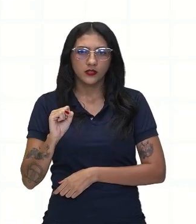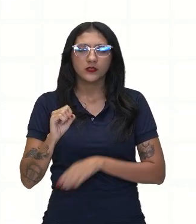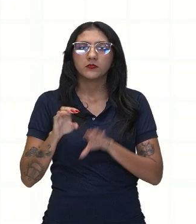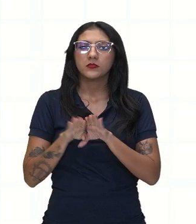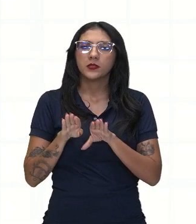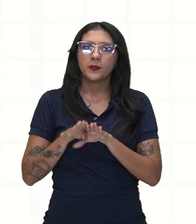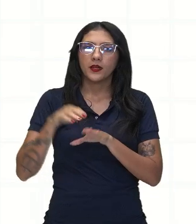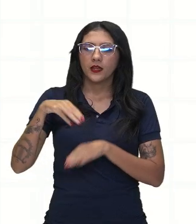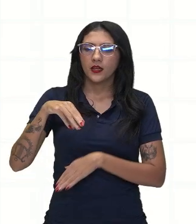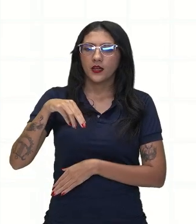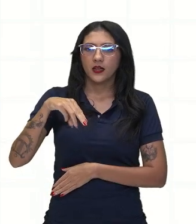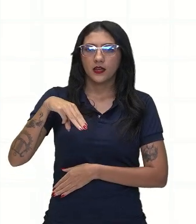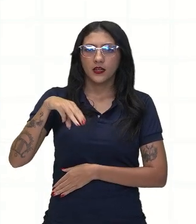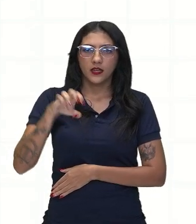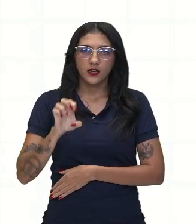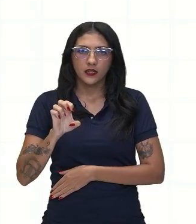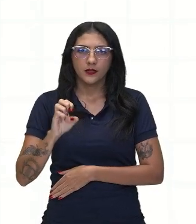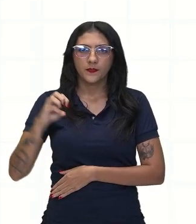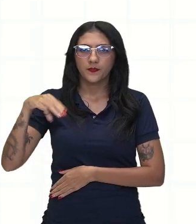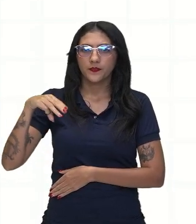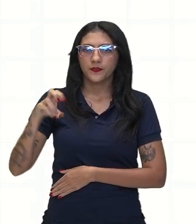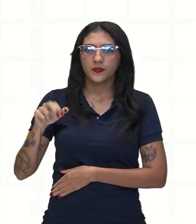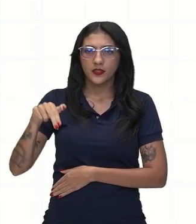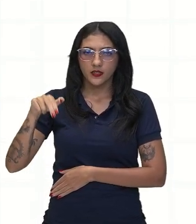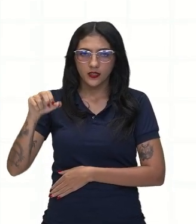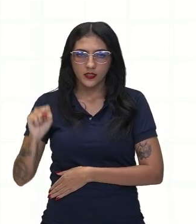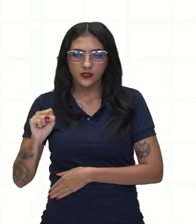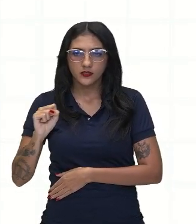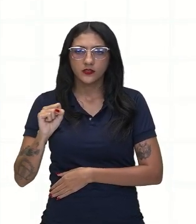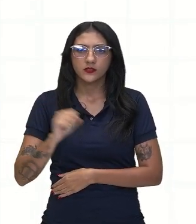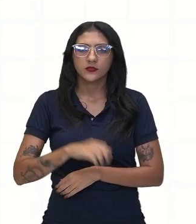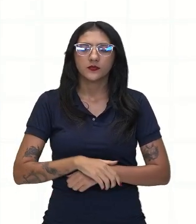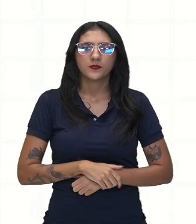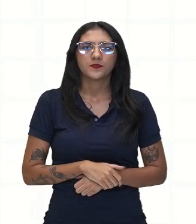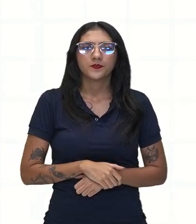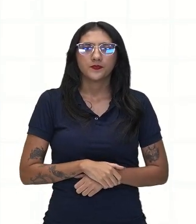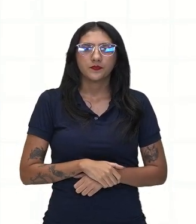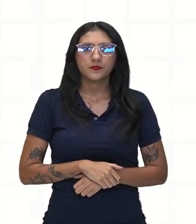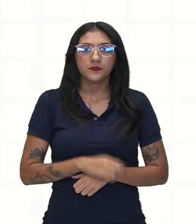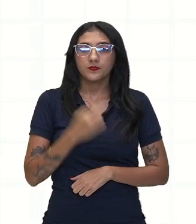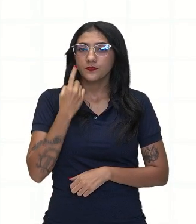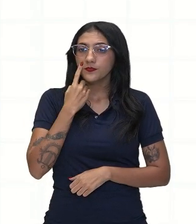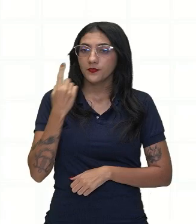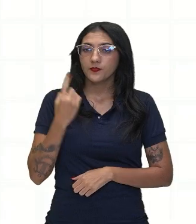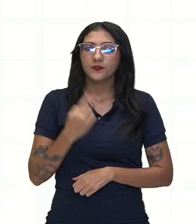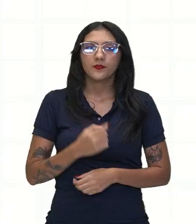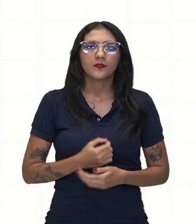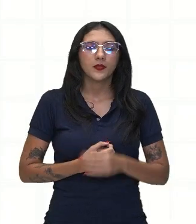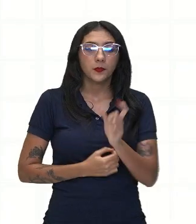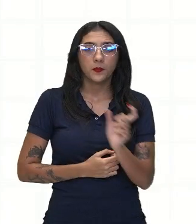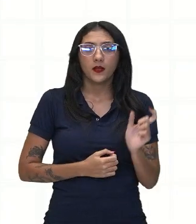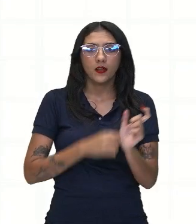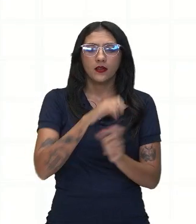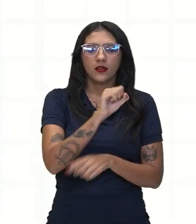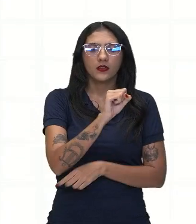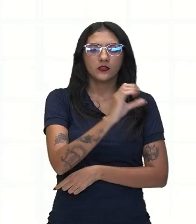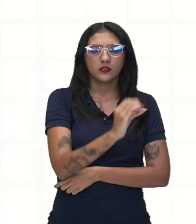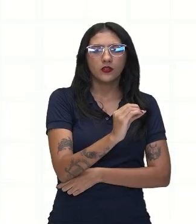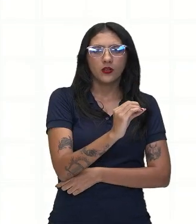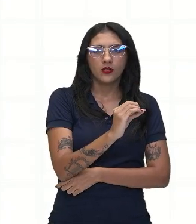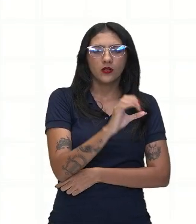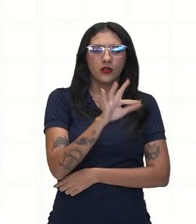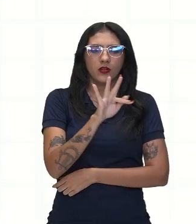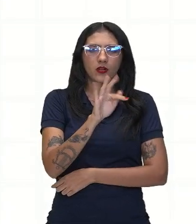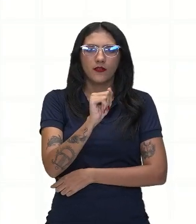em, ens e ditongos abertos, né? Então, a palavra sofá. Como é que a gente,